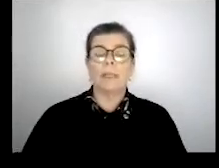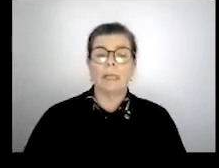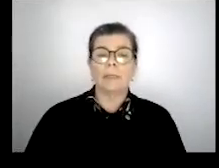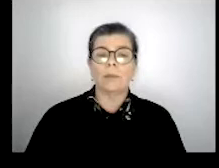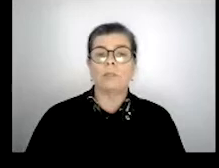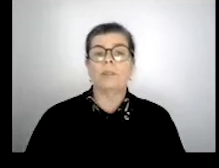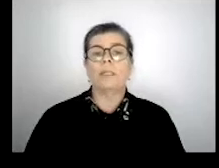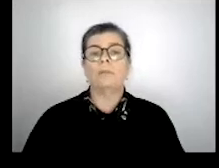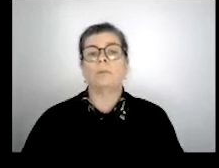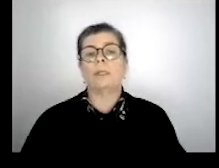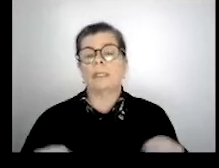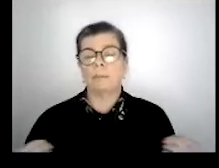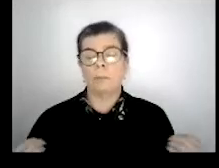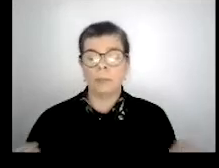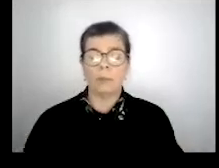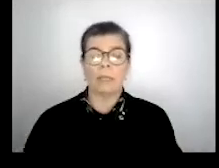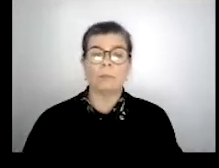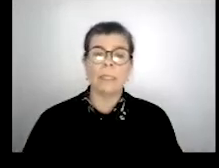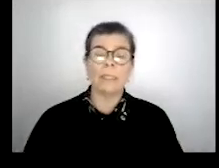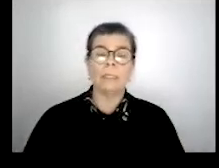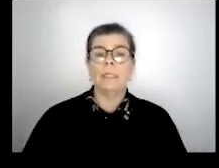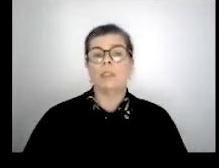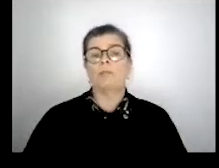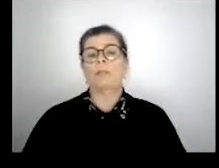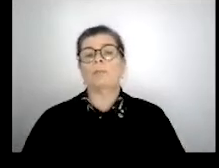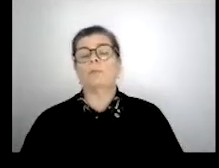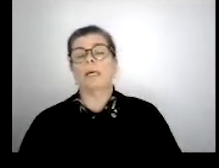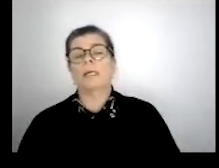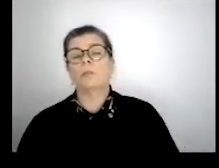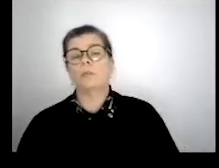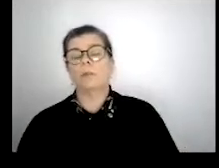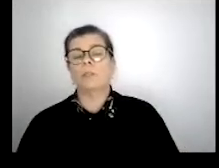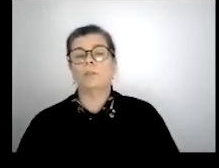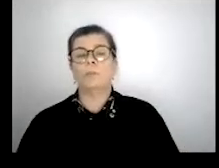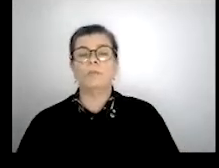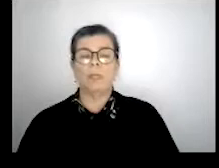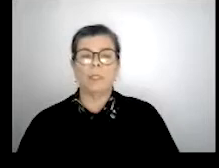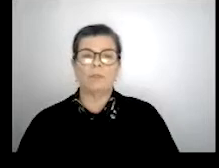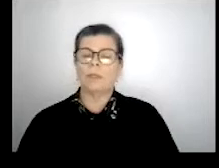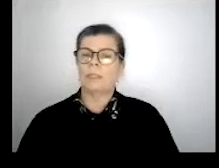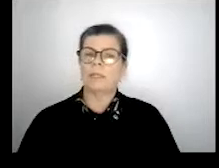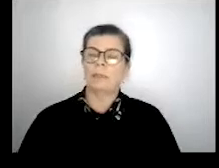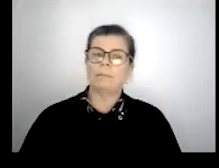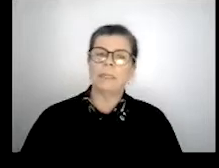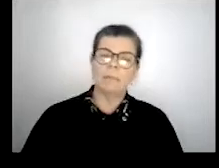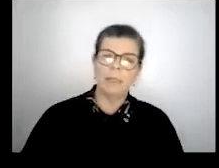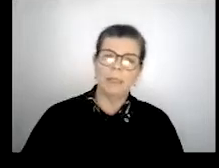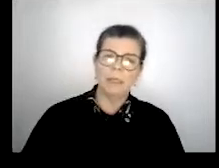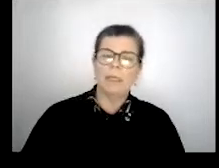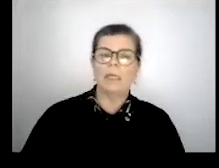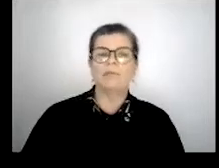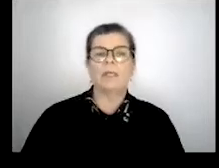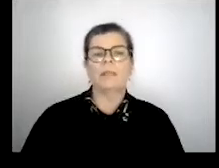definimos uma data. Nós já fizemos uma data, um simulado amanhã, já fizemos um tarde, o simulado de 2020, que foi cancelado pela